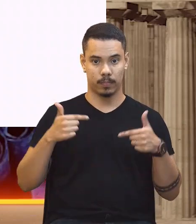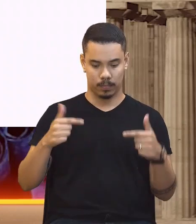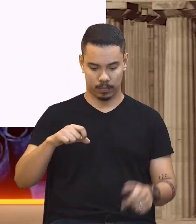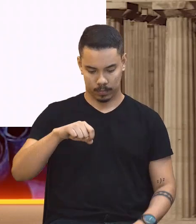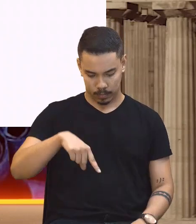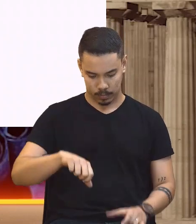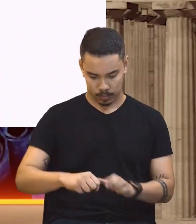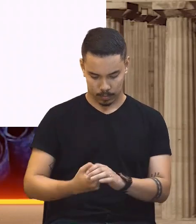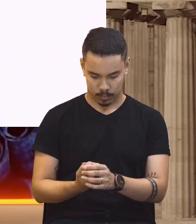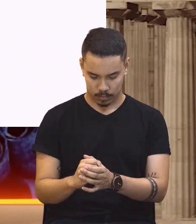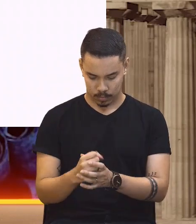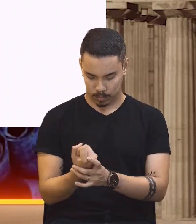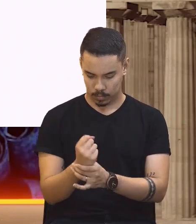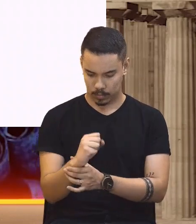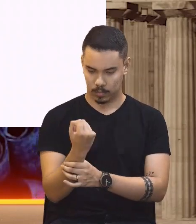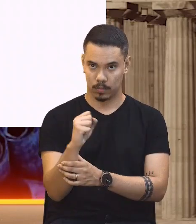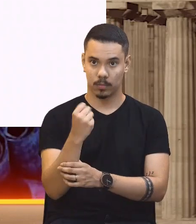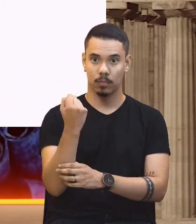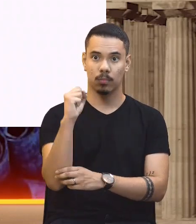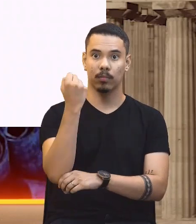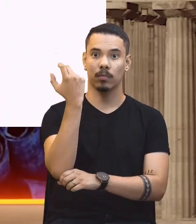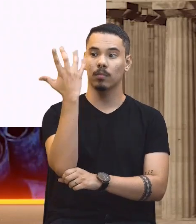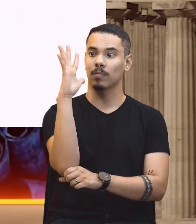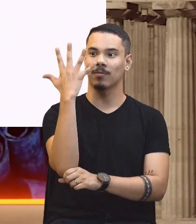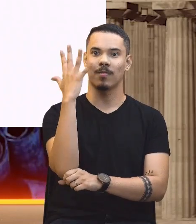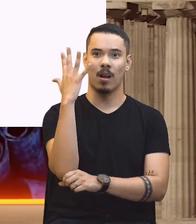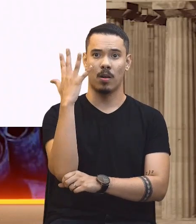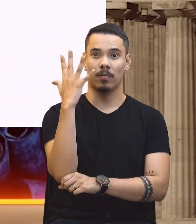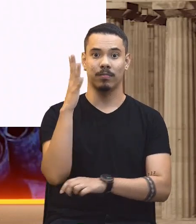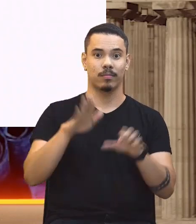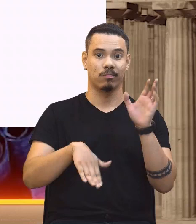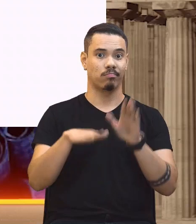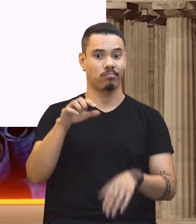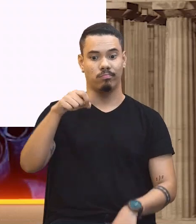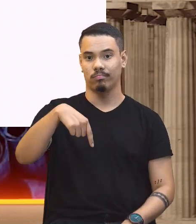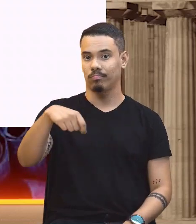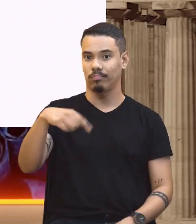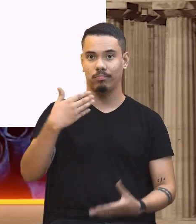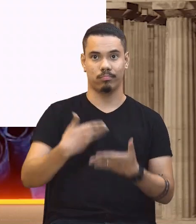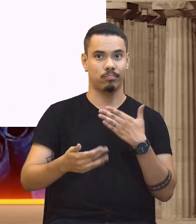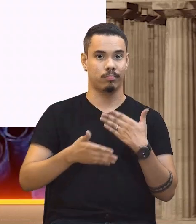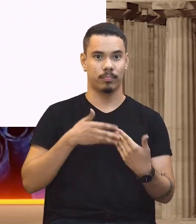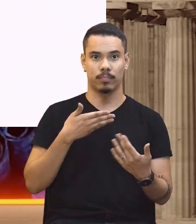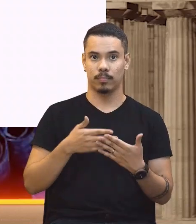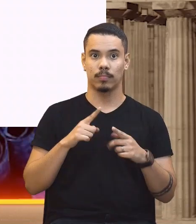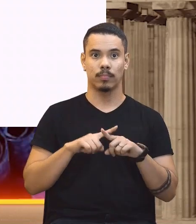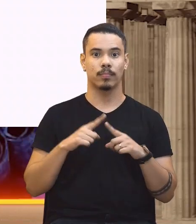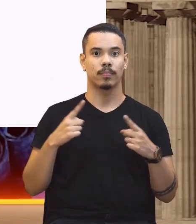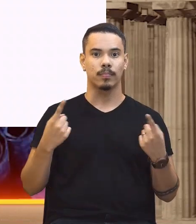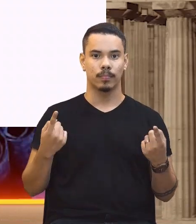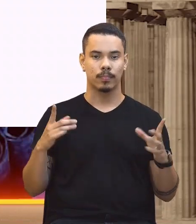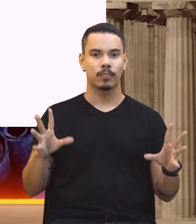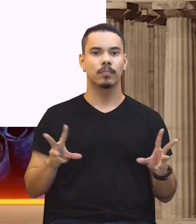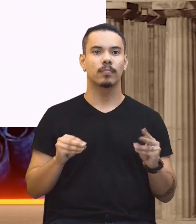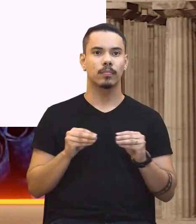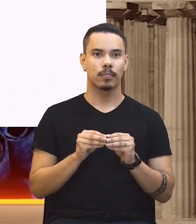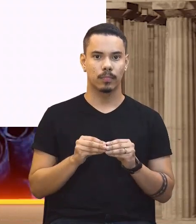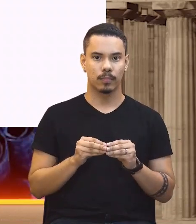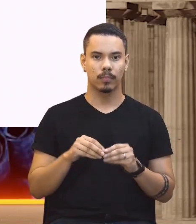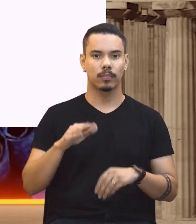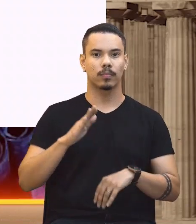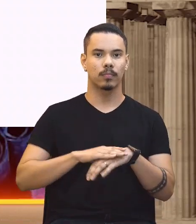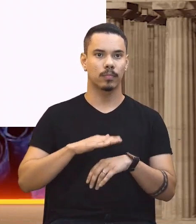árvore. Que tipo de árvore? Vai depender da semente, mas ela, a semente em potência, ela